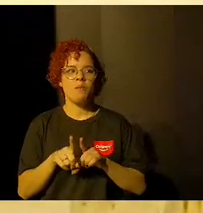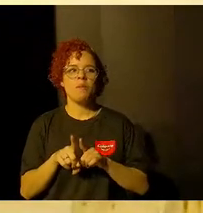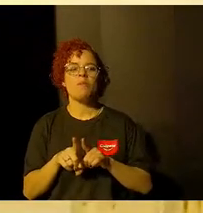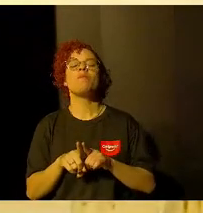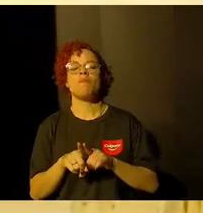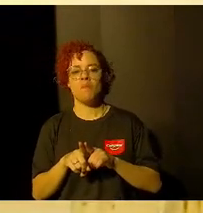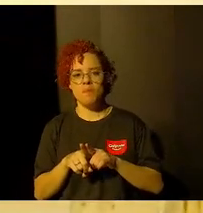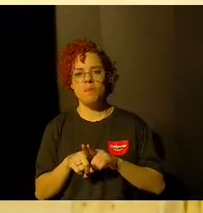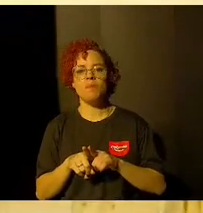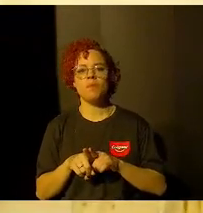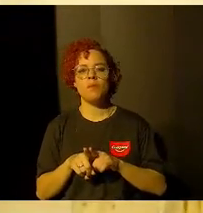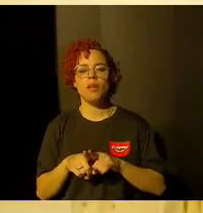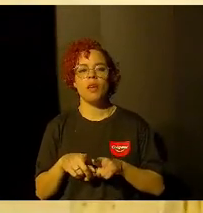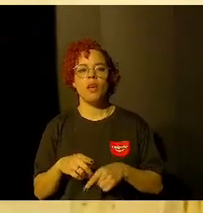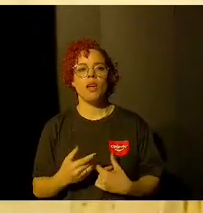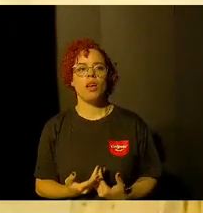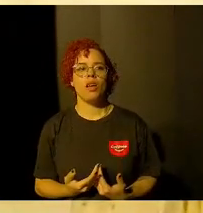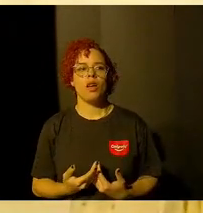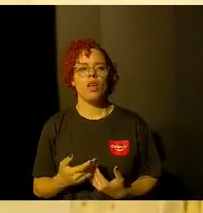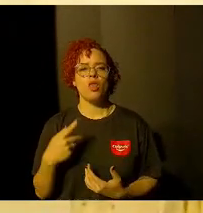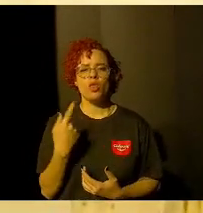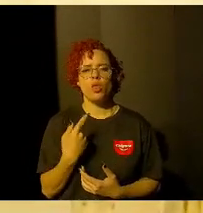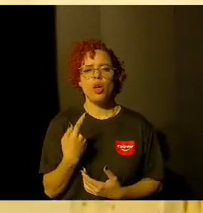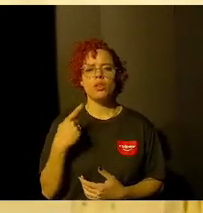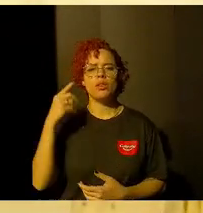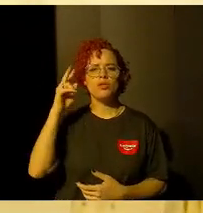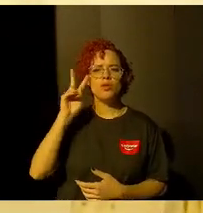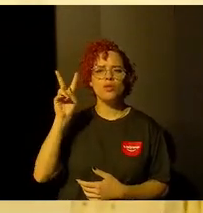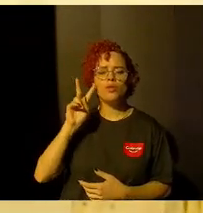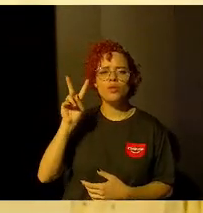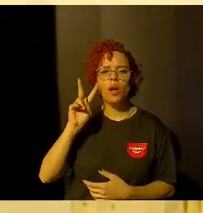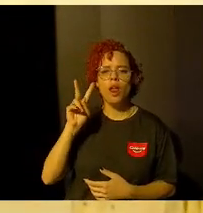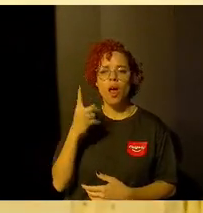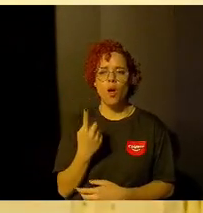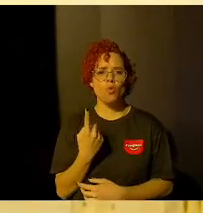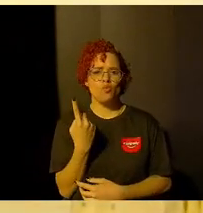nossas tocam tu dissestes Bianca Às nossas histórias não são singulares